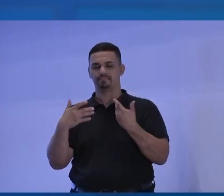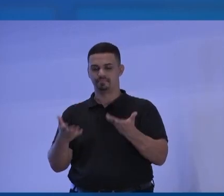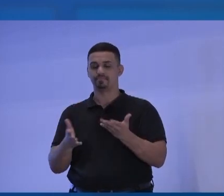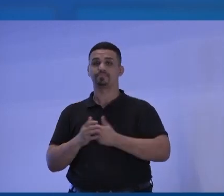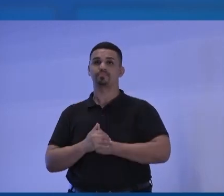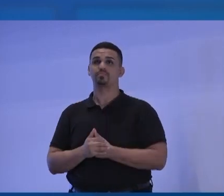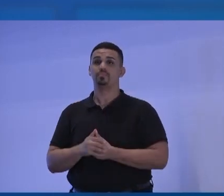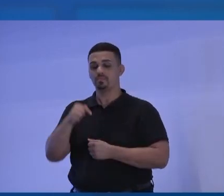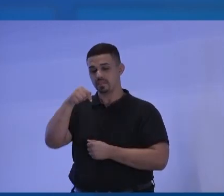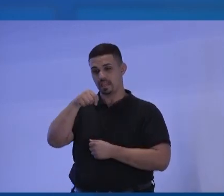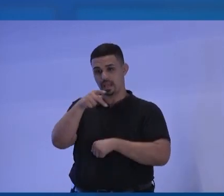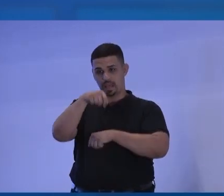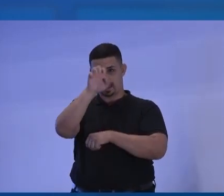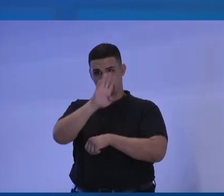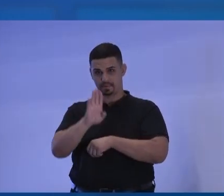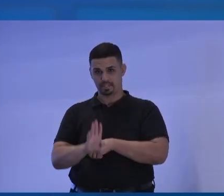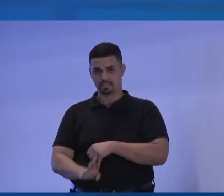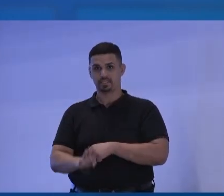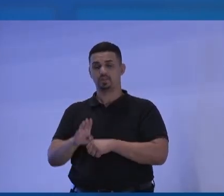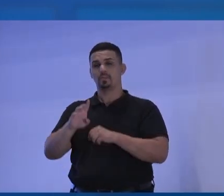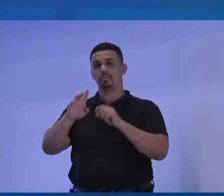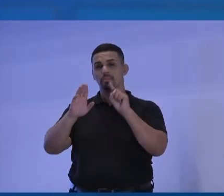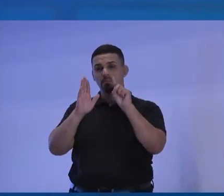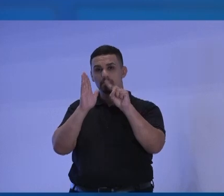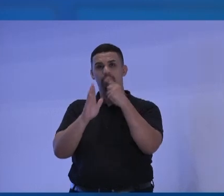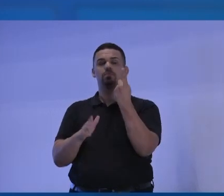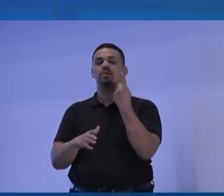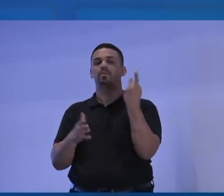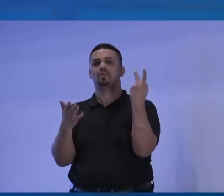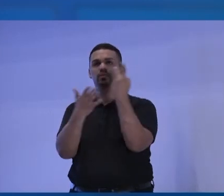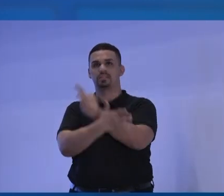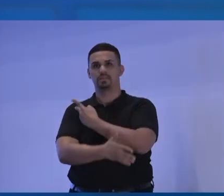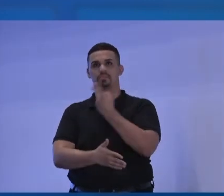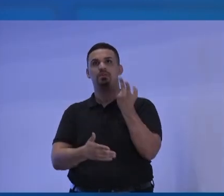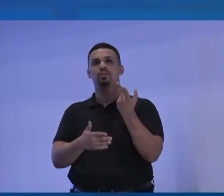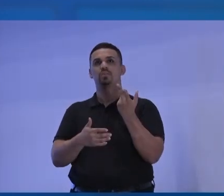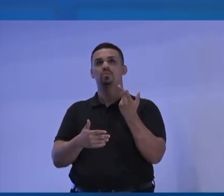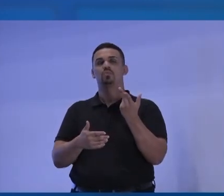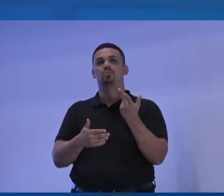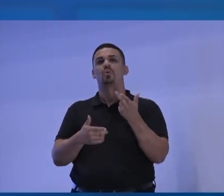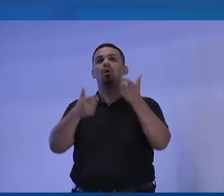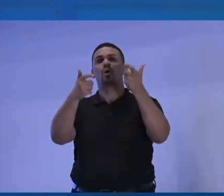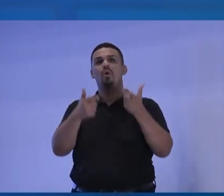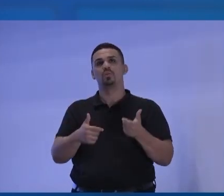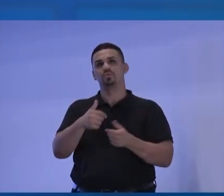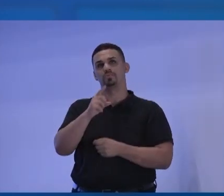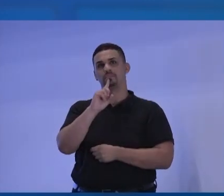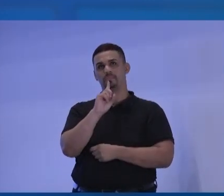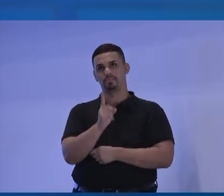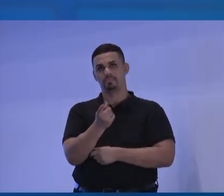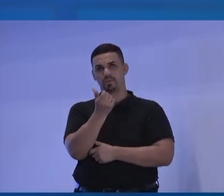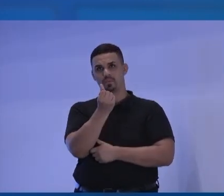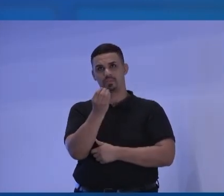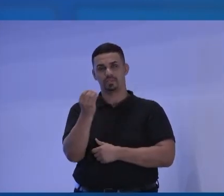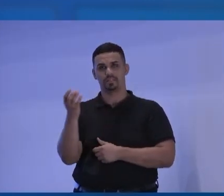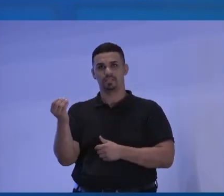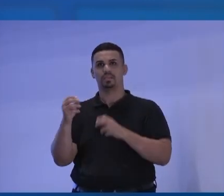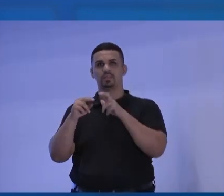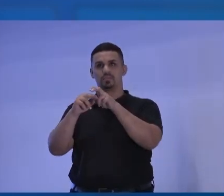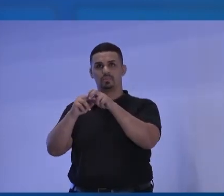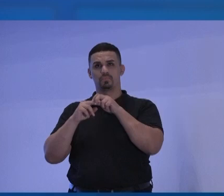Aqui no Brasil, os primeiros relatos da hanseníase são de 1600, no Rio de Janeiro, provavelmente trazido pelos